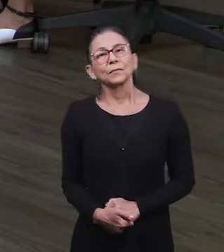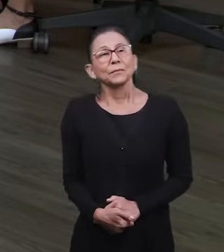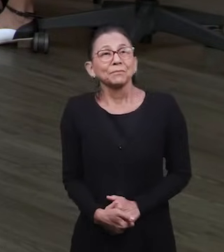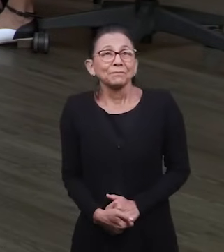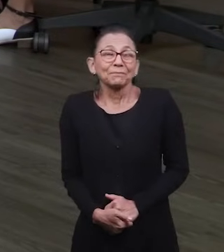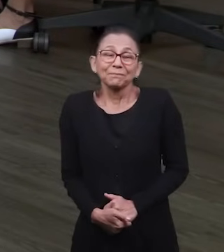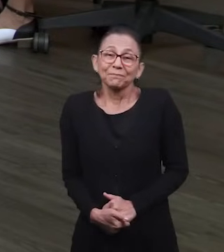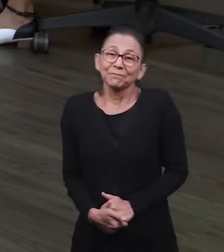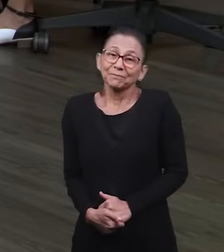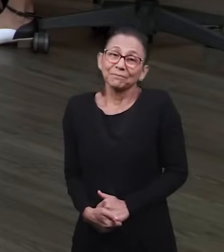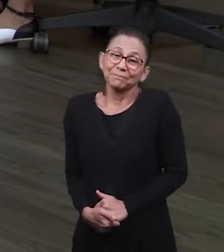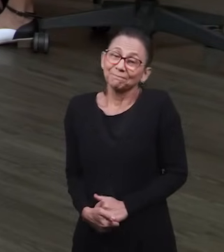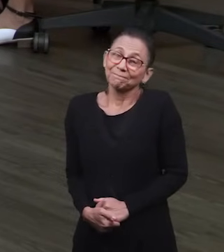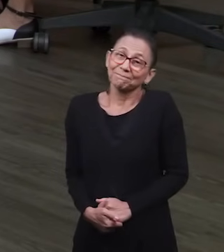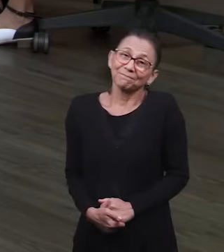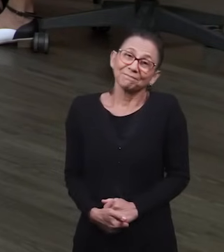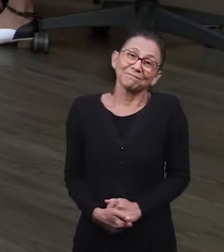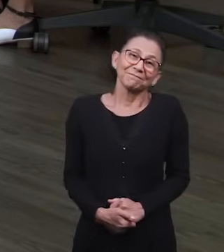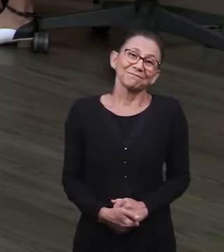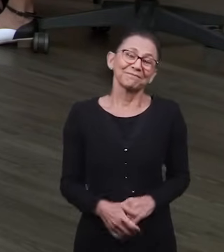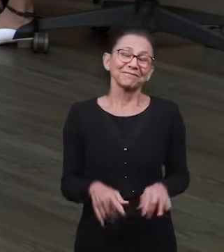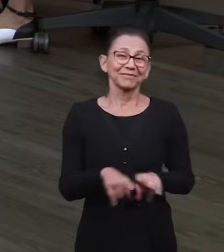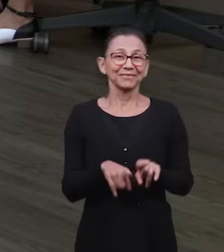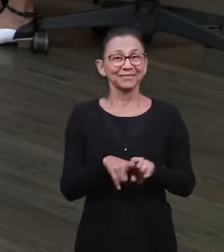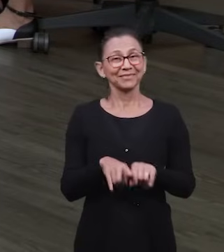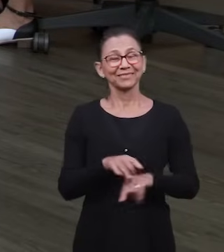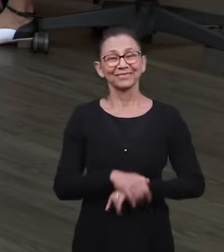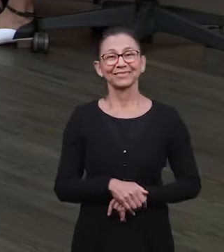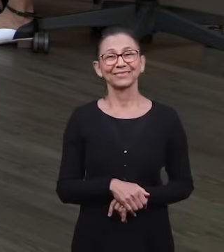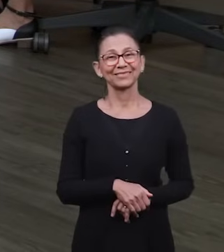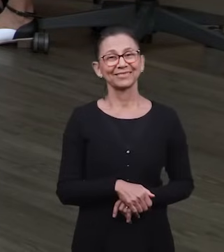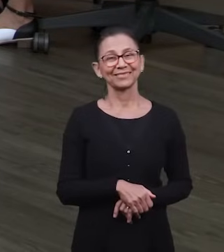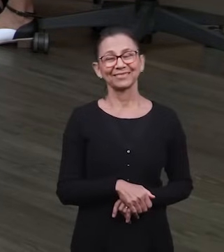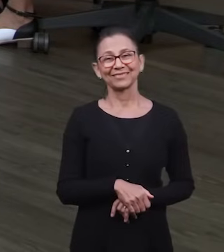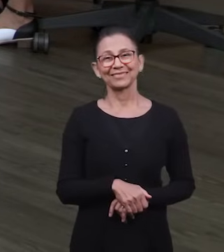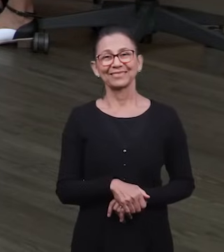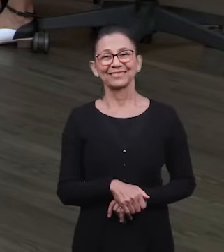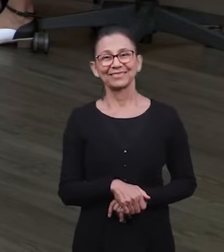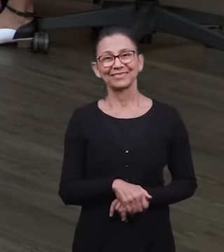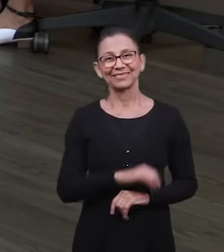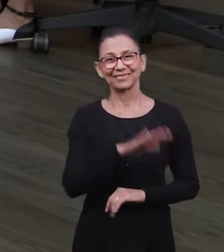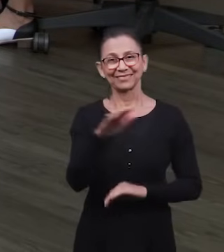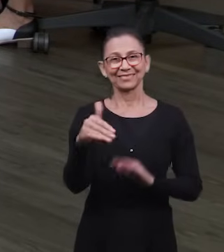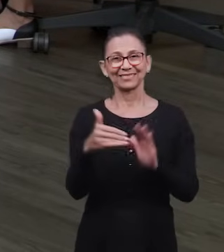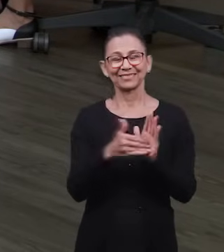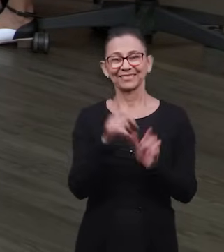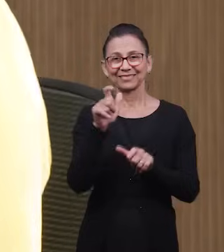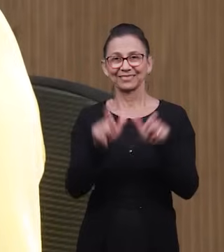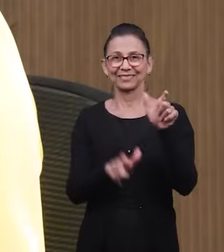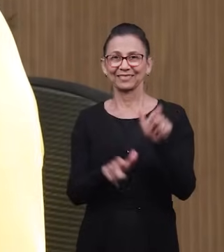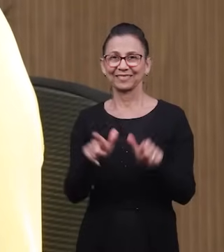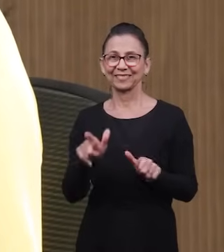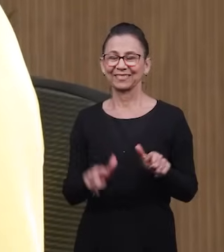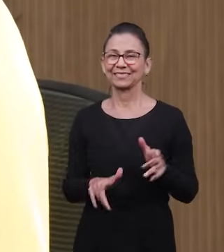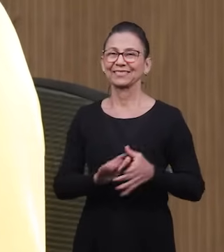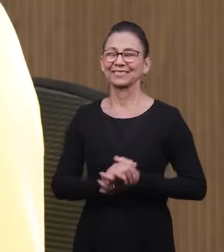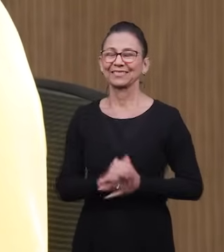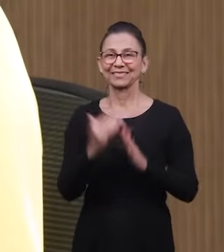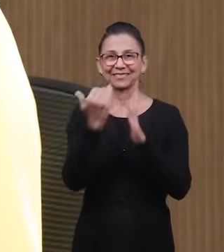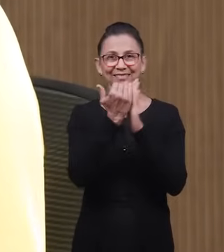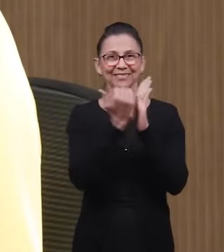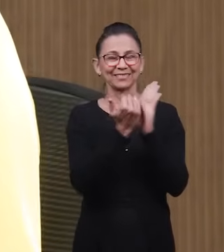E também, né, eu sei que não tem só jovens nos assistindo, tá, pastores? Eu sei, viu? E esse programa, inclusive, né, é um